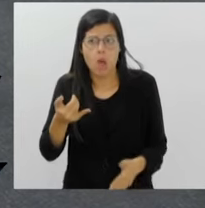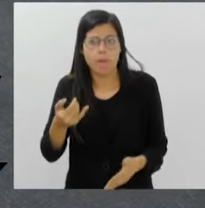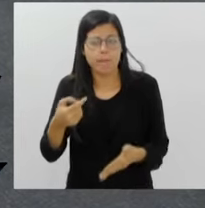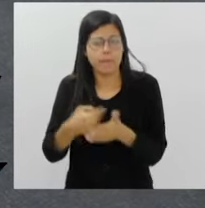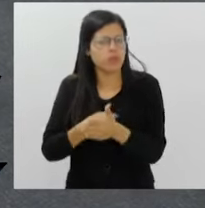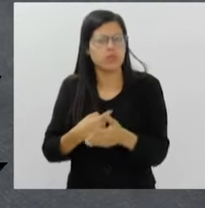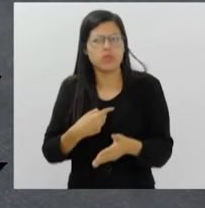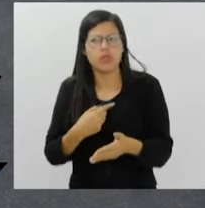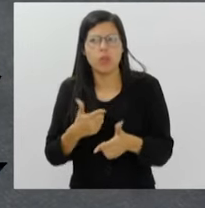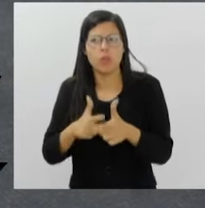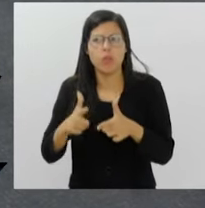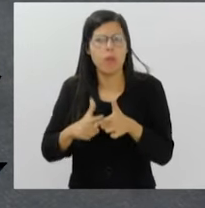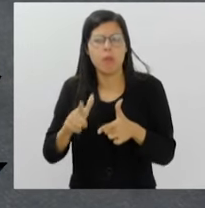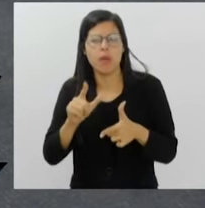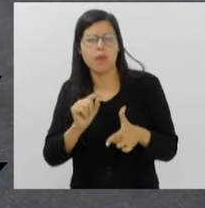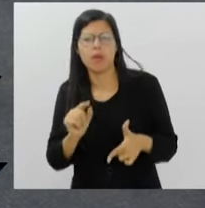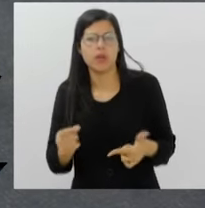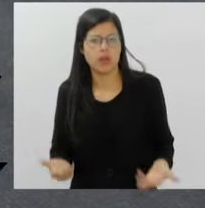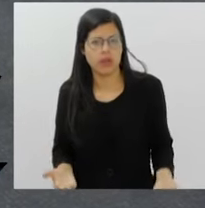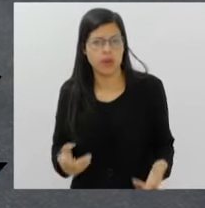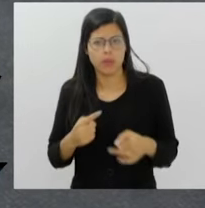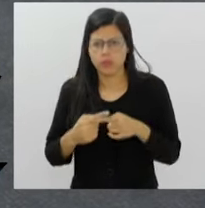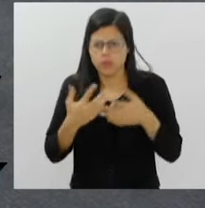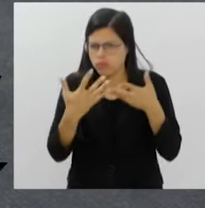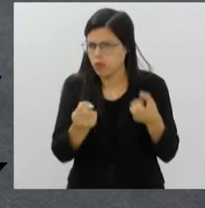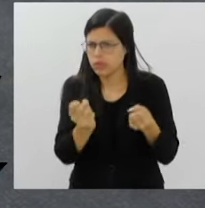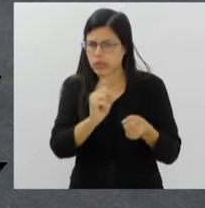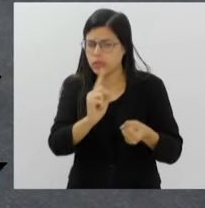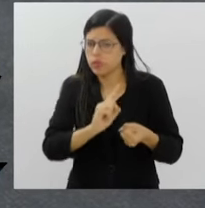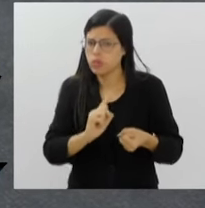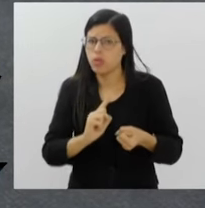aceito. Porque eu bato de frente.